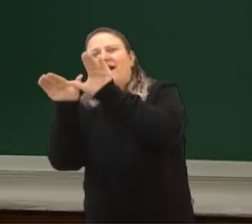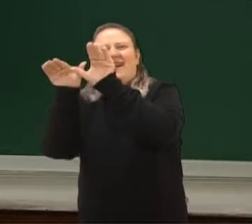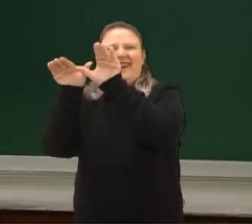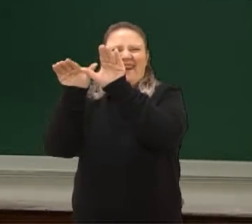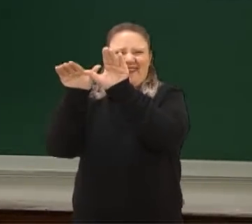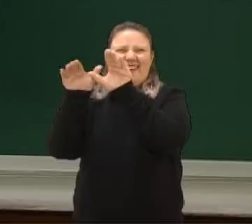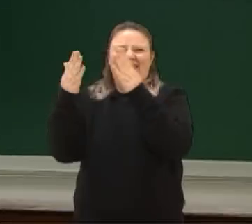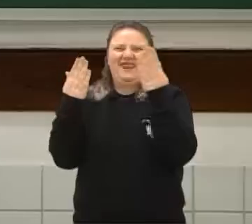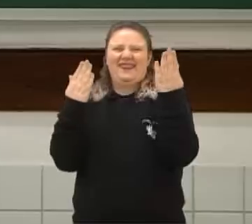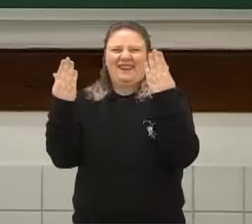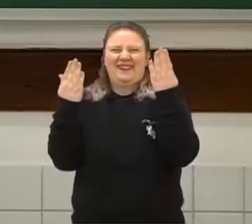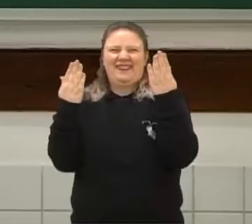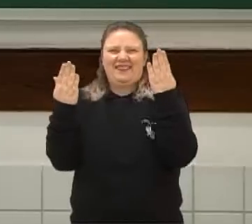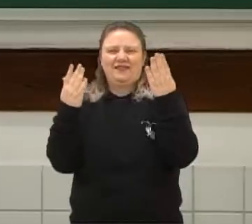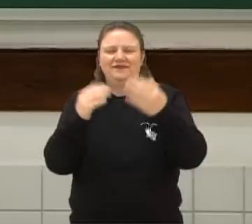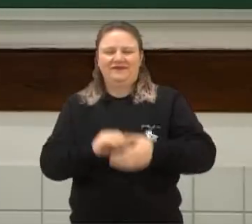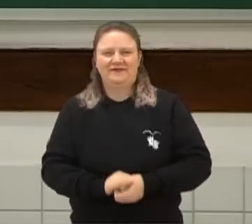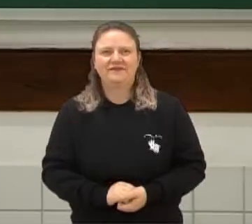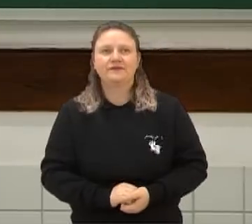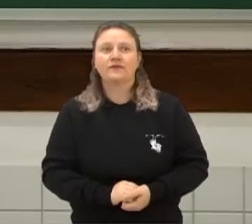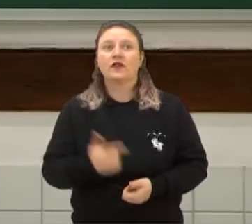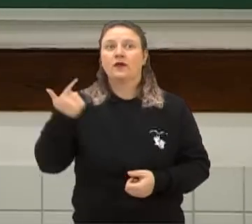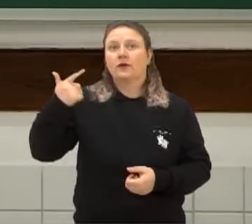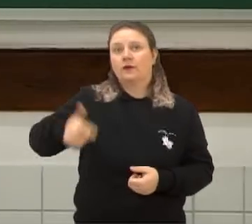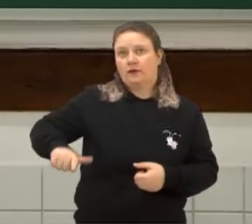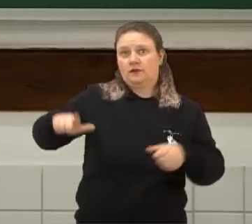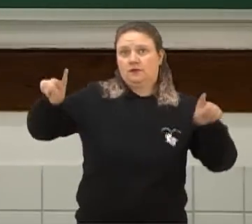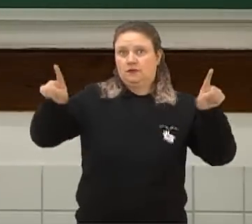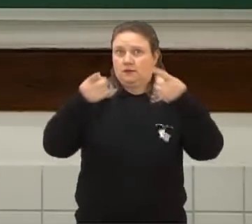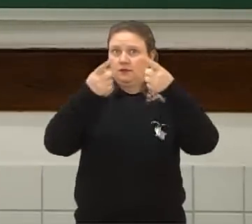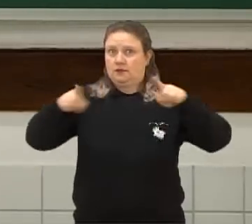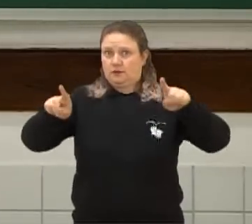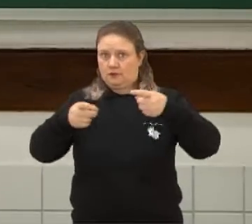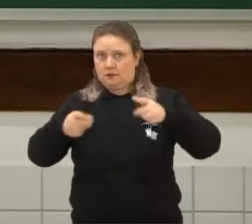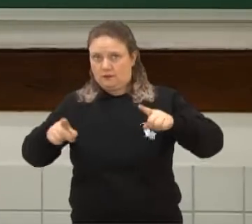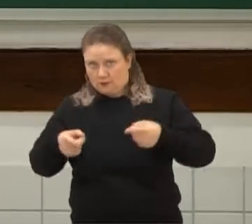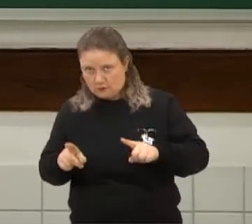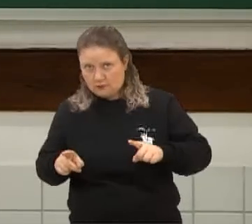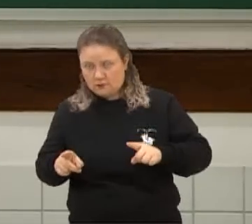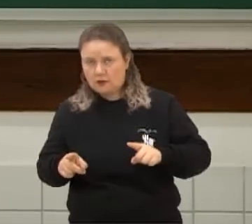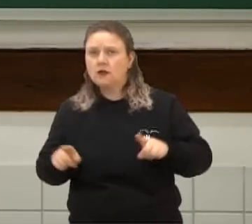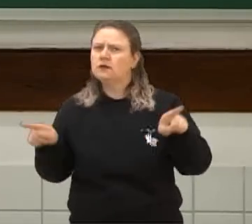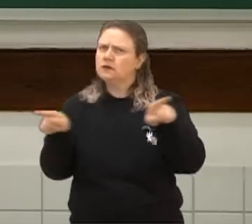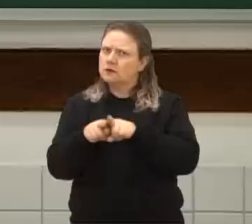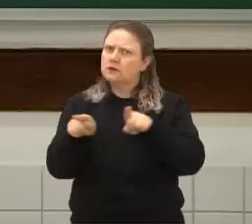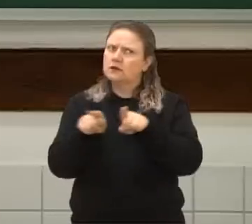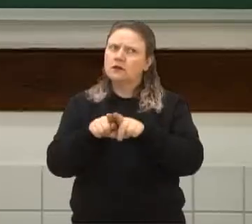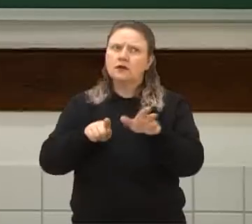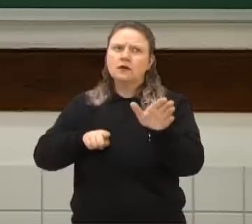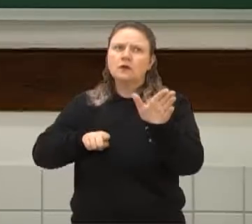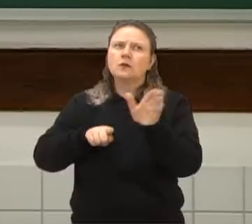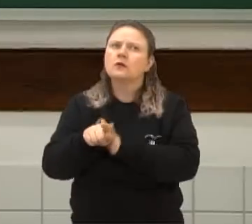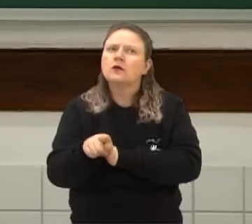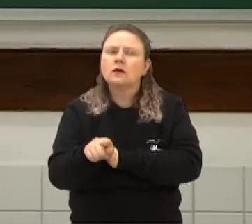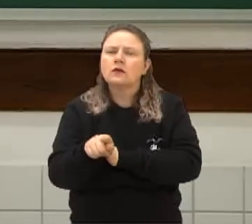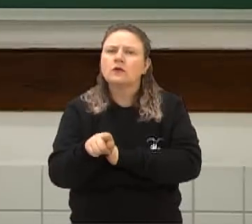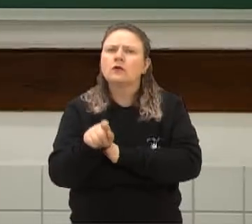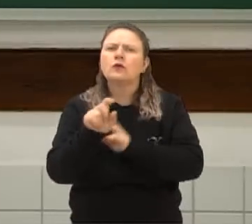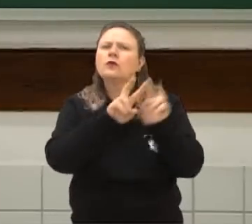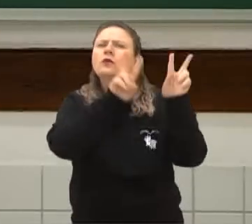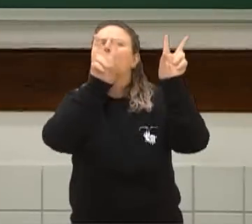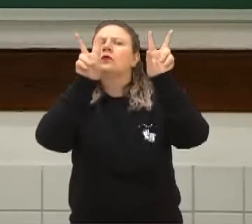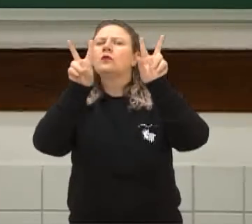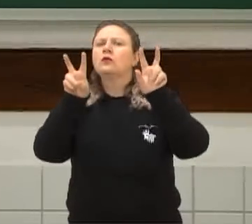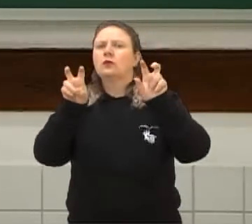E agora nós temos mais uma música, e essa música também é uma pergunta. O título da música é uma pergunta.